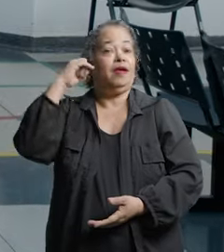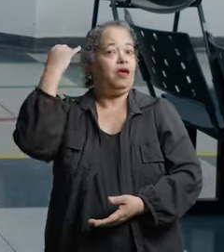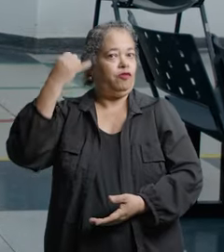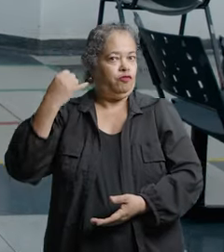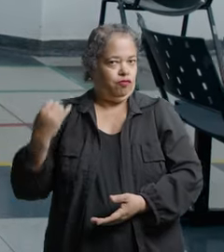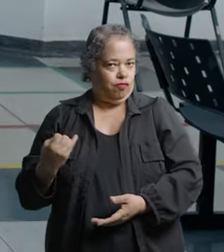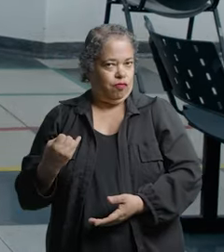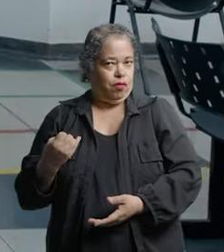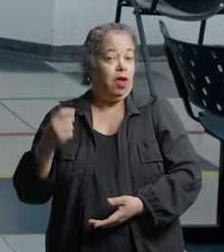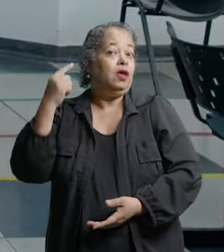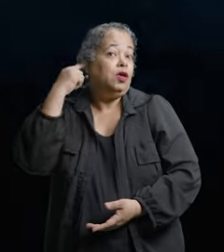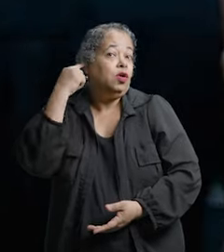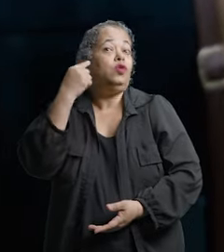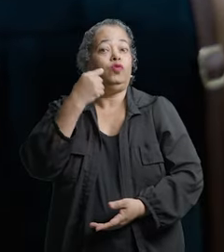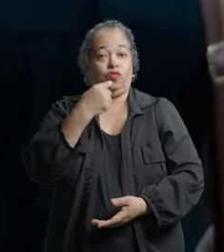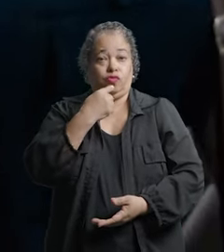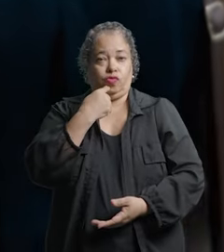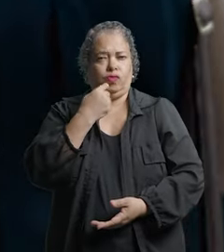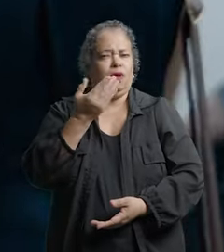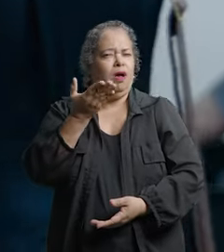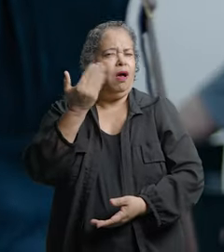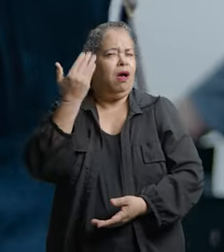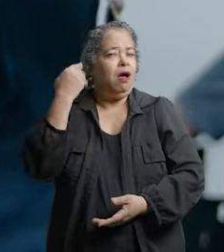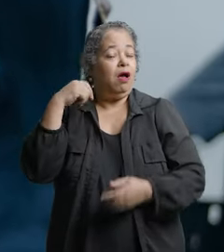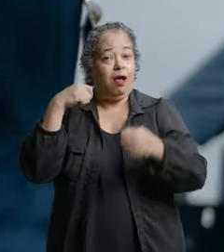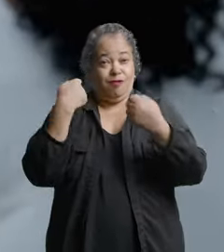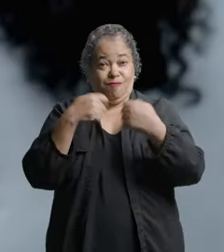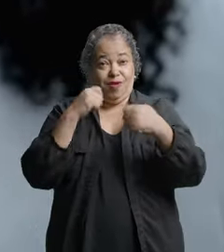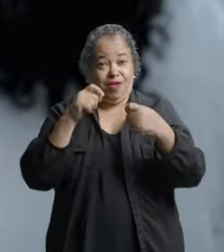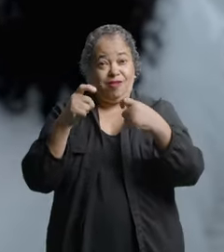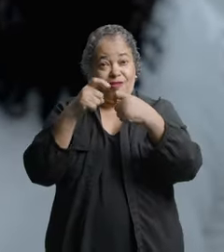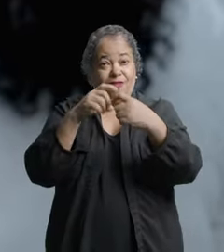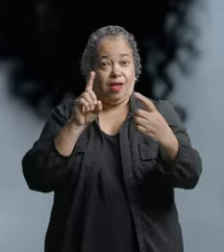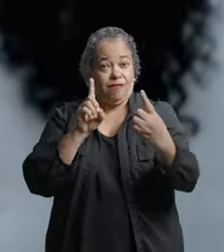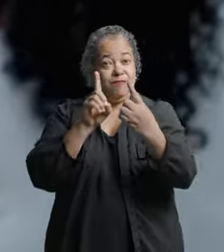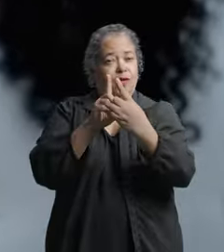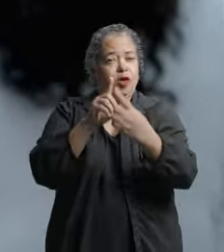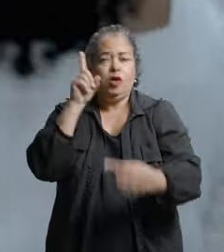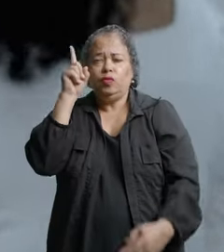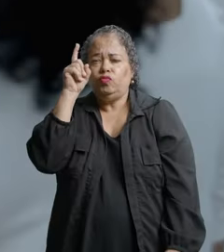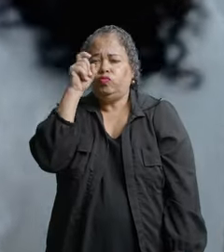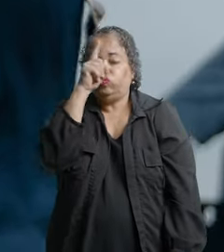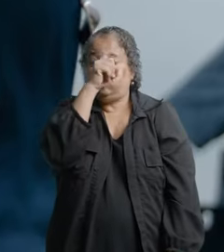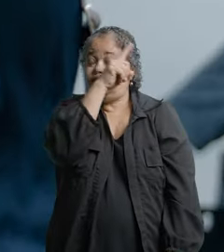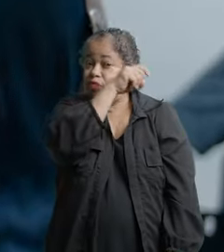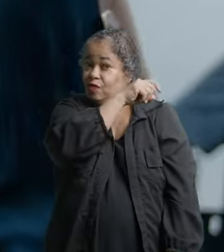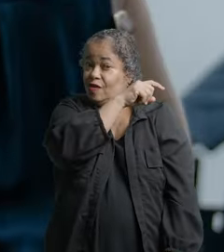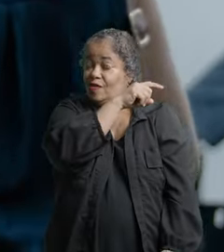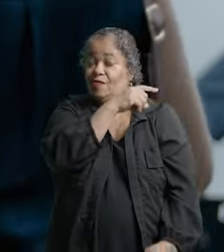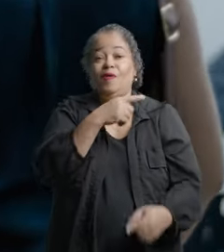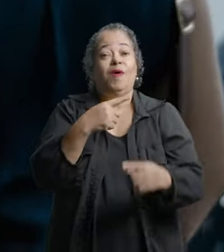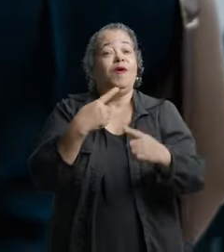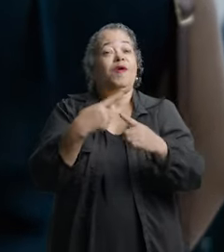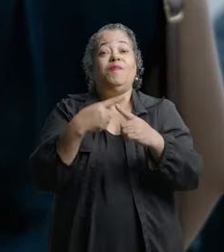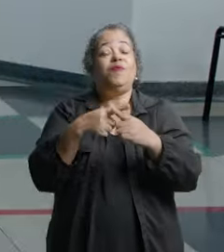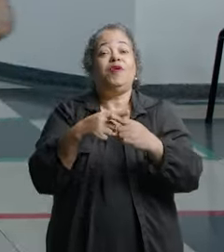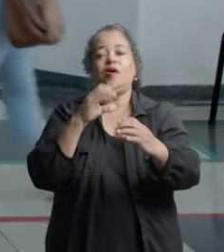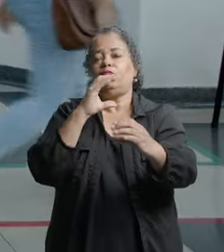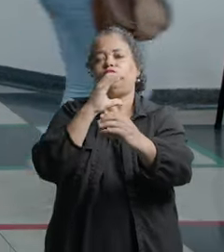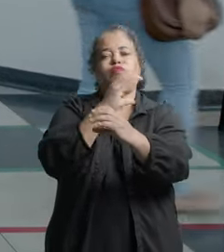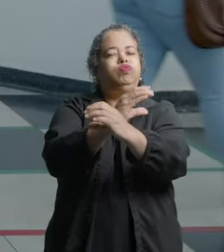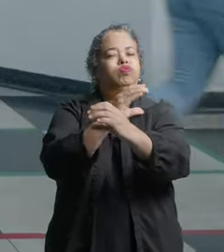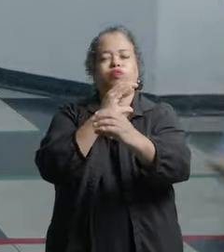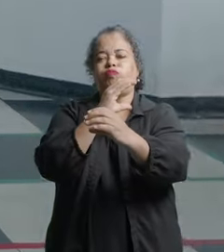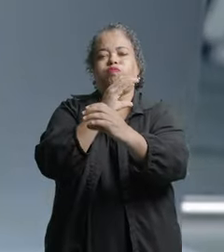Esta é a Júlia, uma deficiente auditiva que, quando precisava de um atendimento médico, enfrentava uma situação crítica. Como